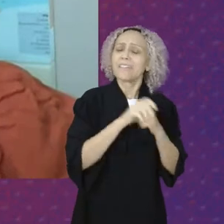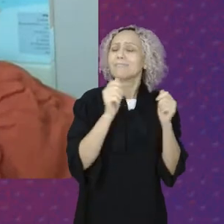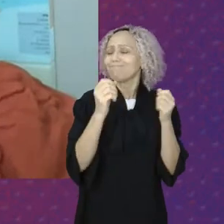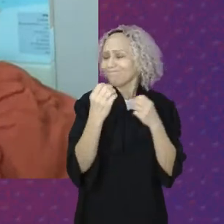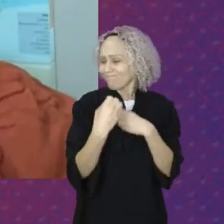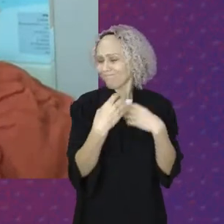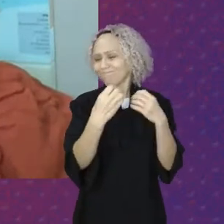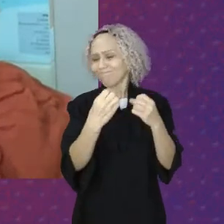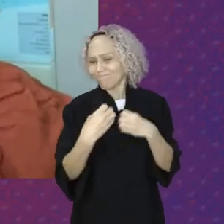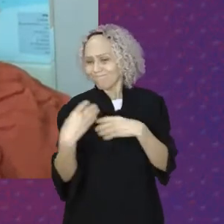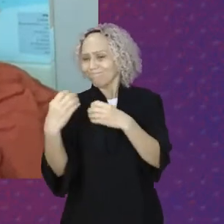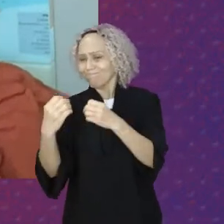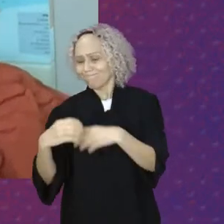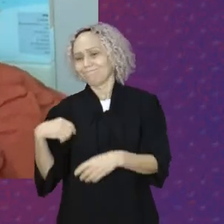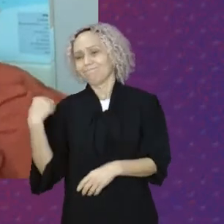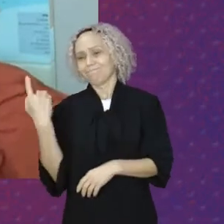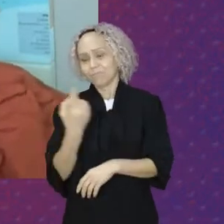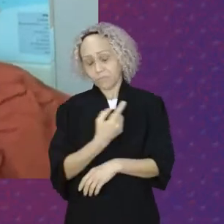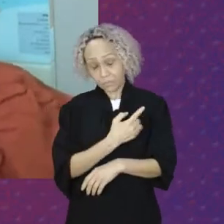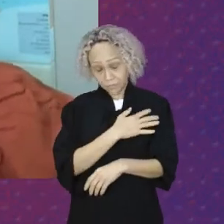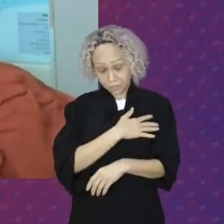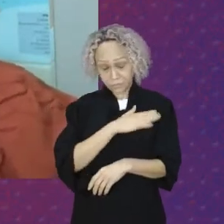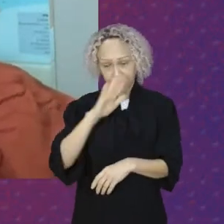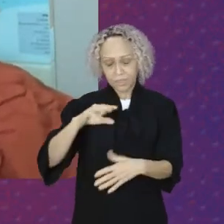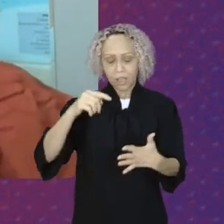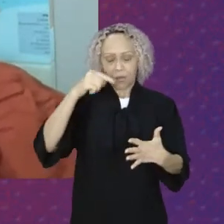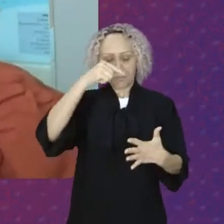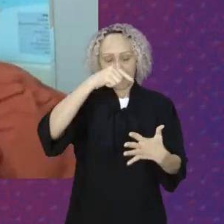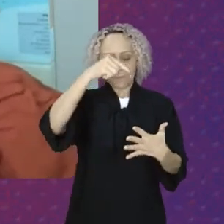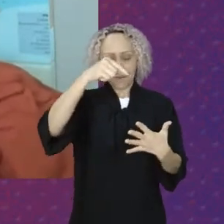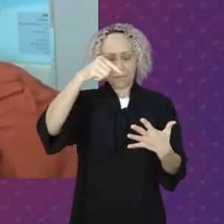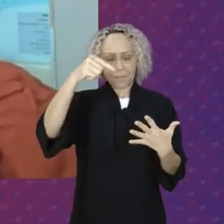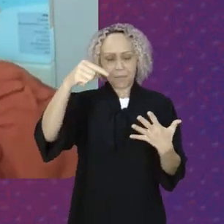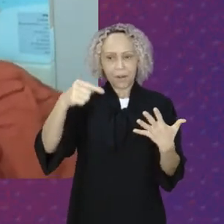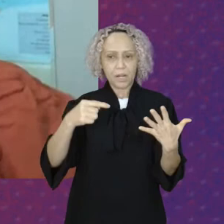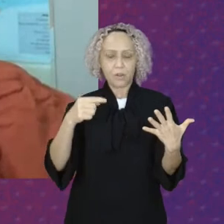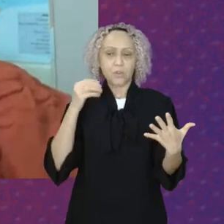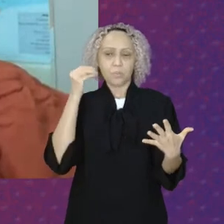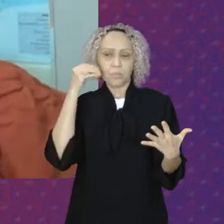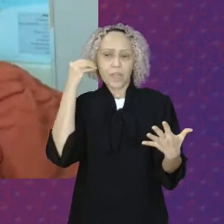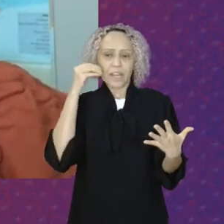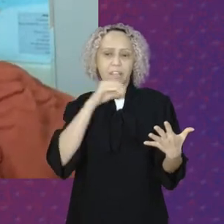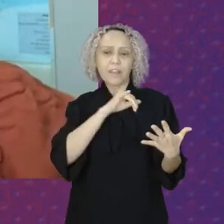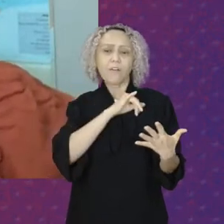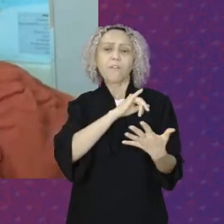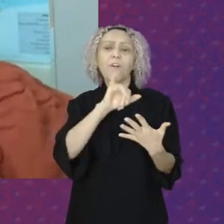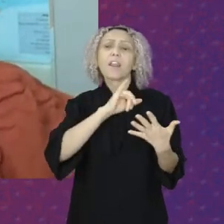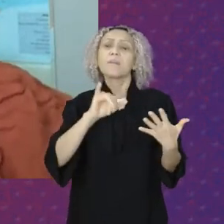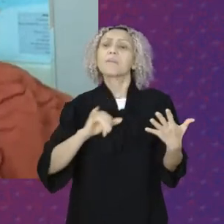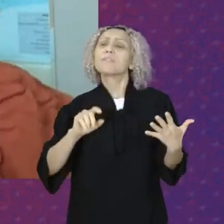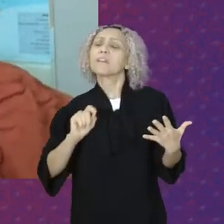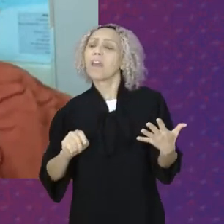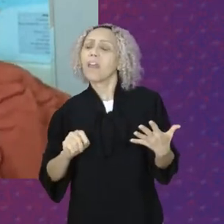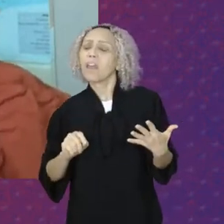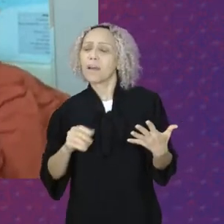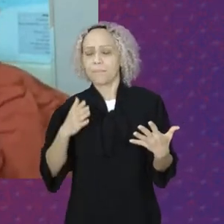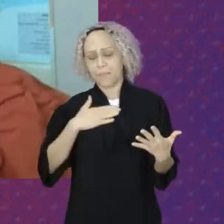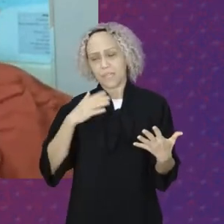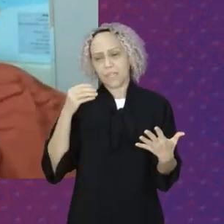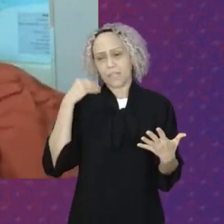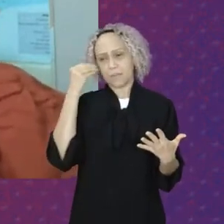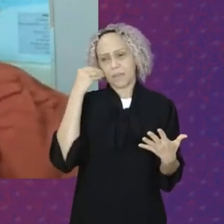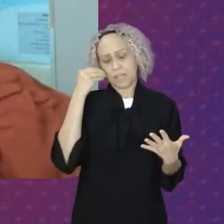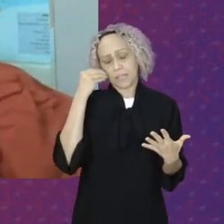mim, são delicados do lugar que eu vivenciei. Mas essa luta da maternidade tem